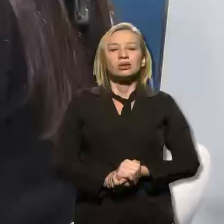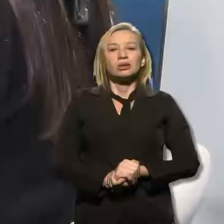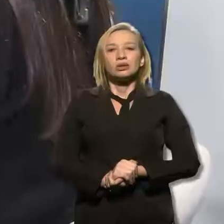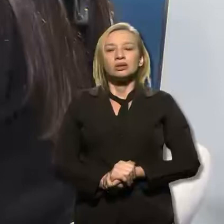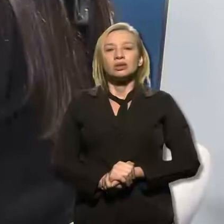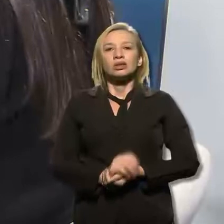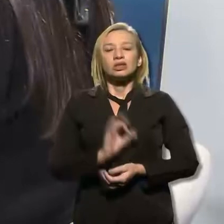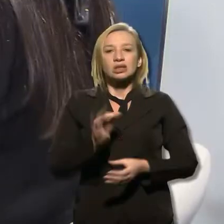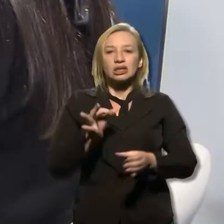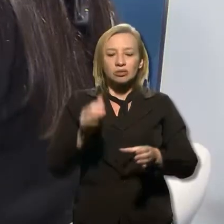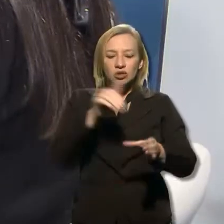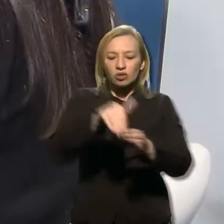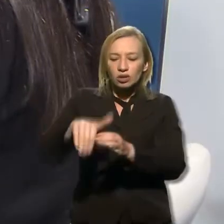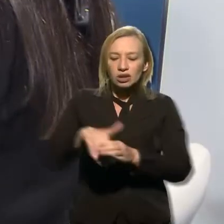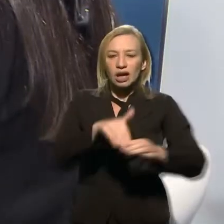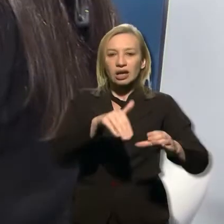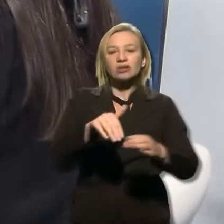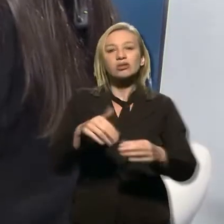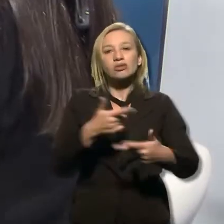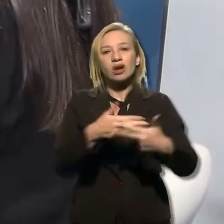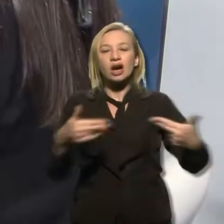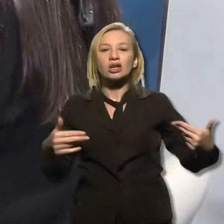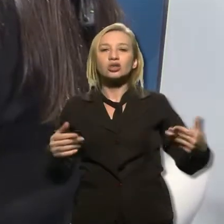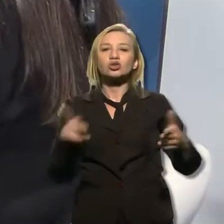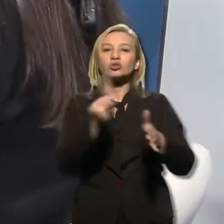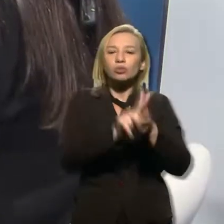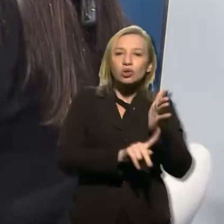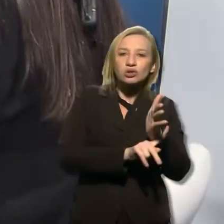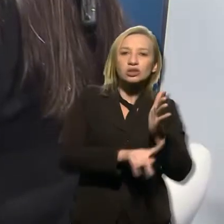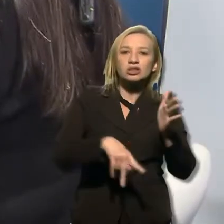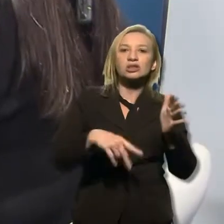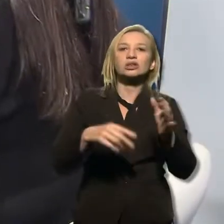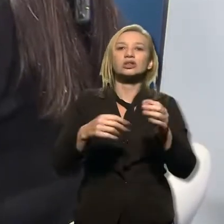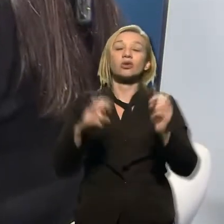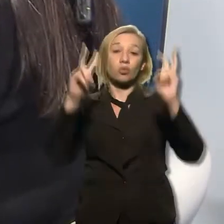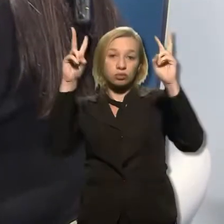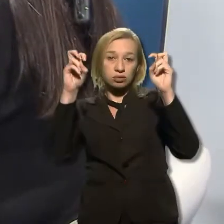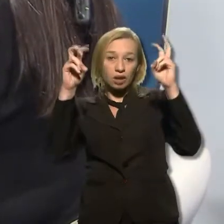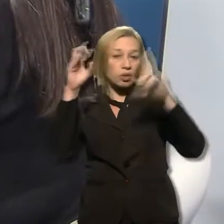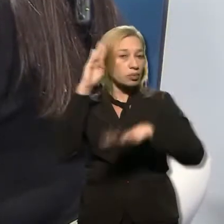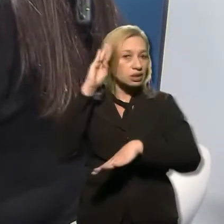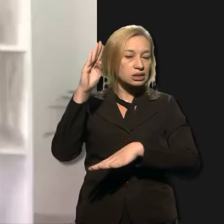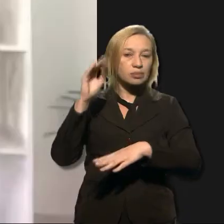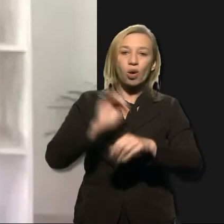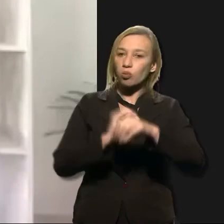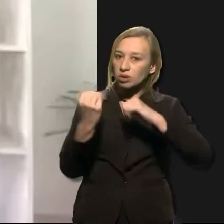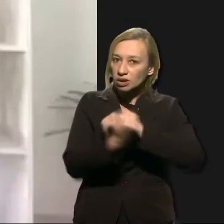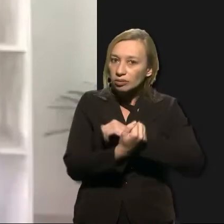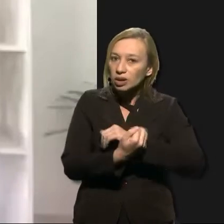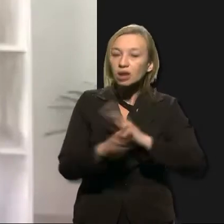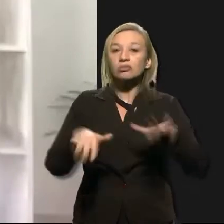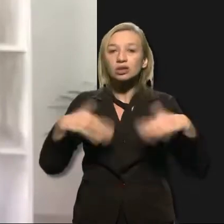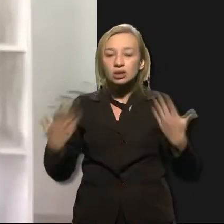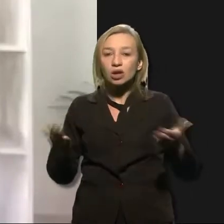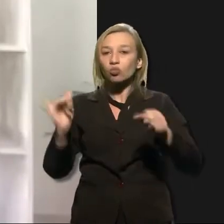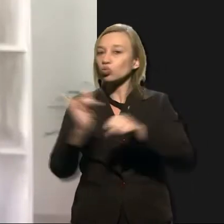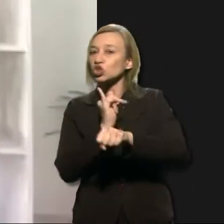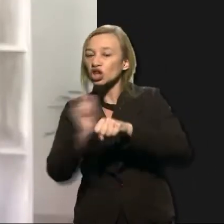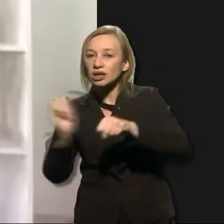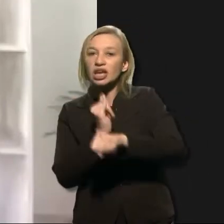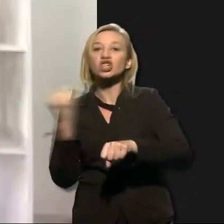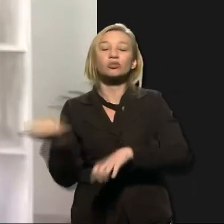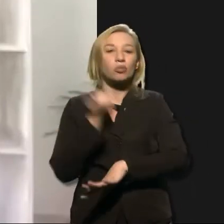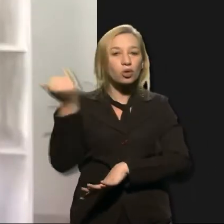de Janeiro, né? Efetivamente, foram votados muitos projetos que falam exatamente